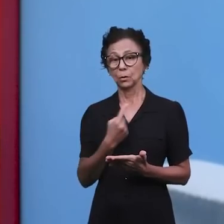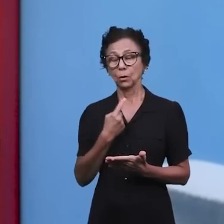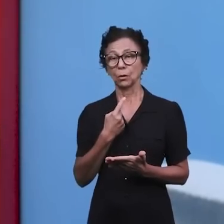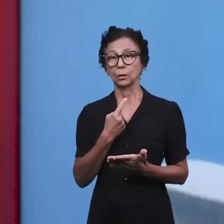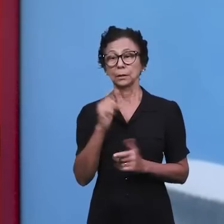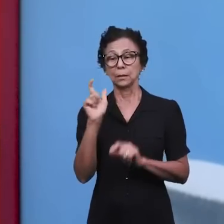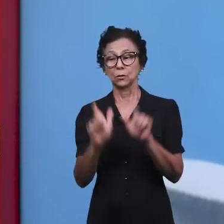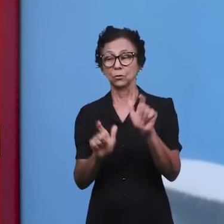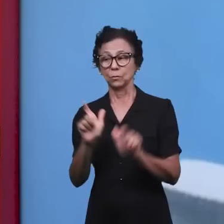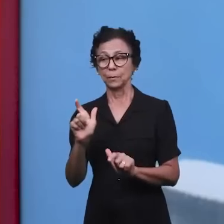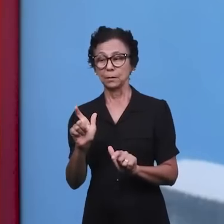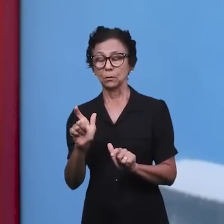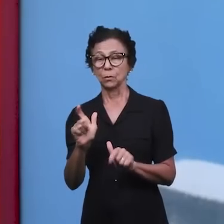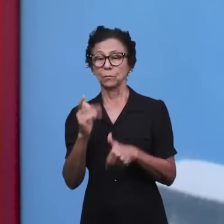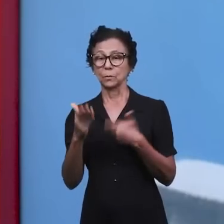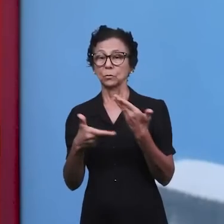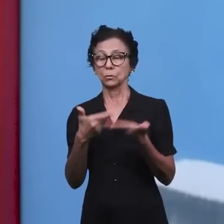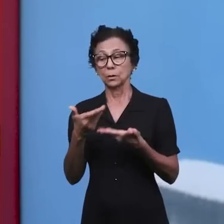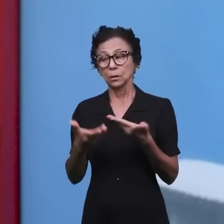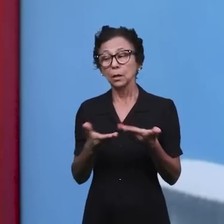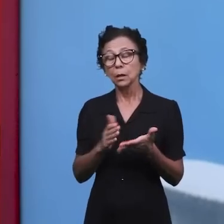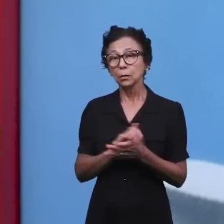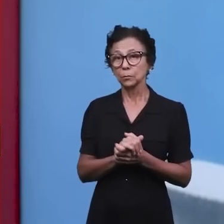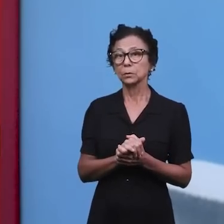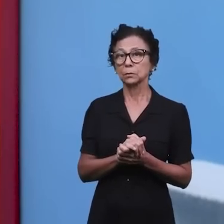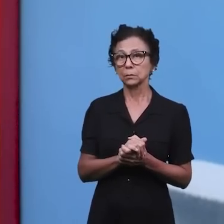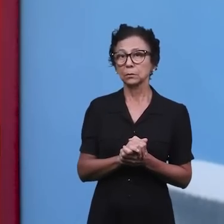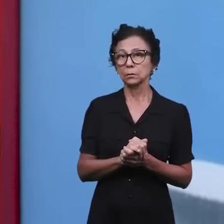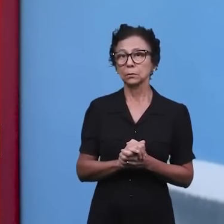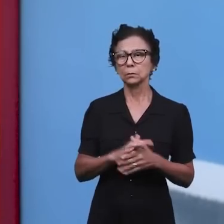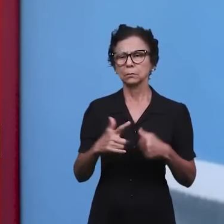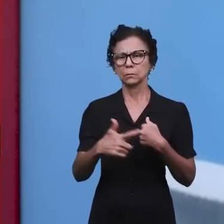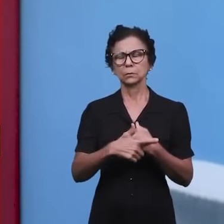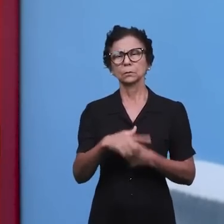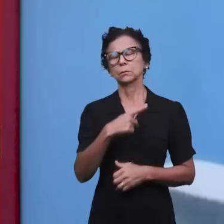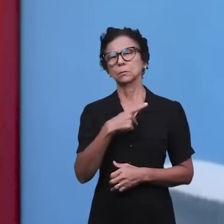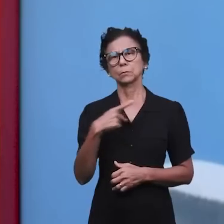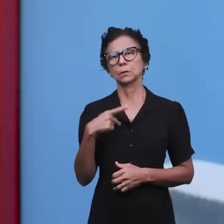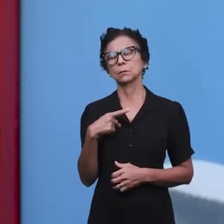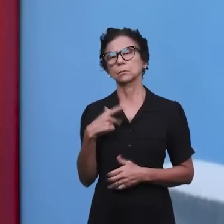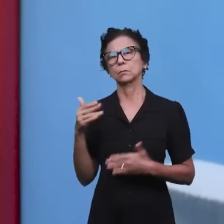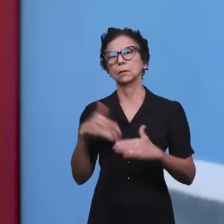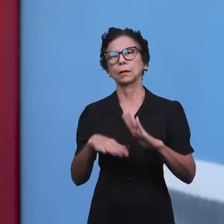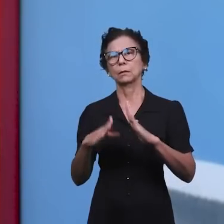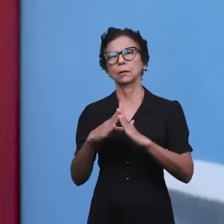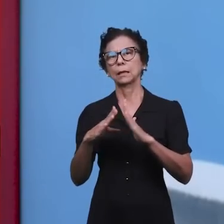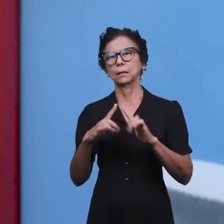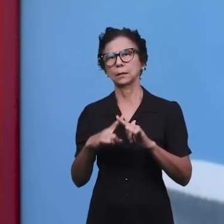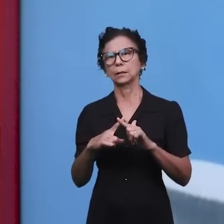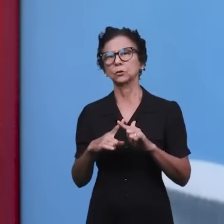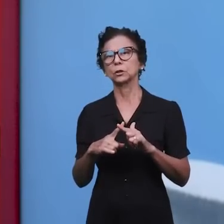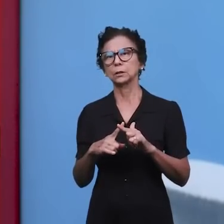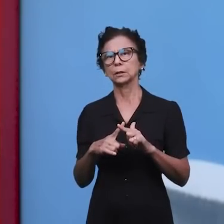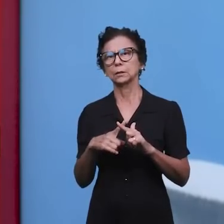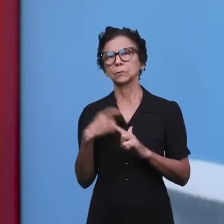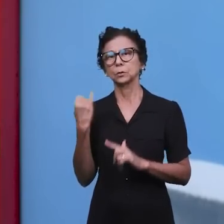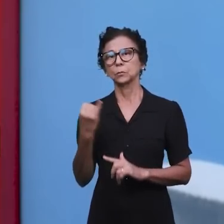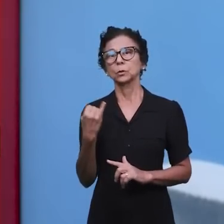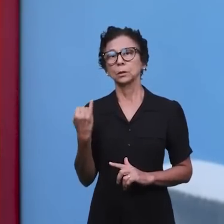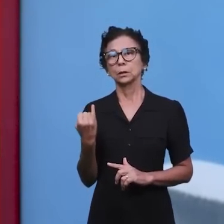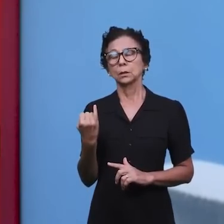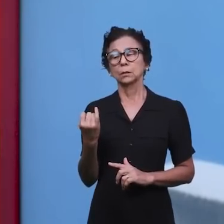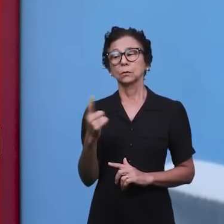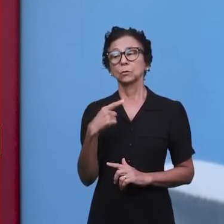com a intimidade das pessoas e a função do pastor, na igreja tem muito disso. Nós temos de